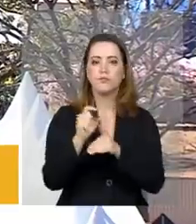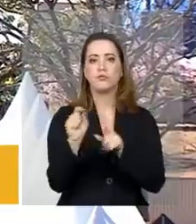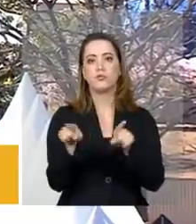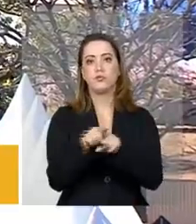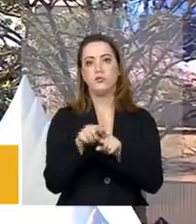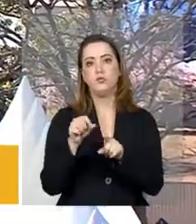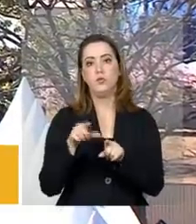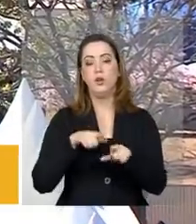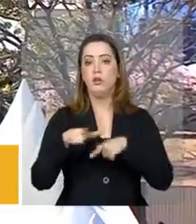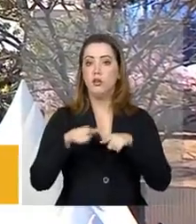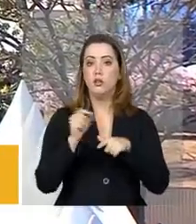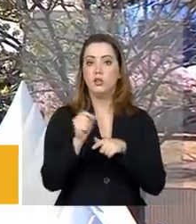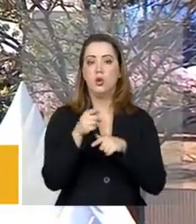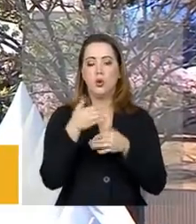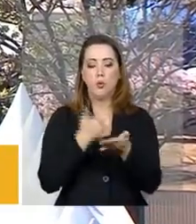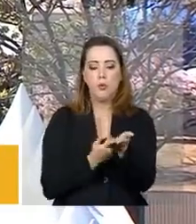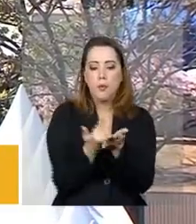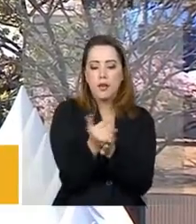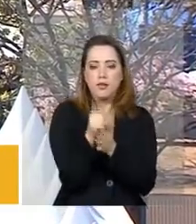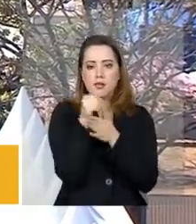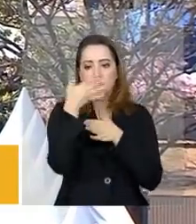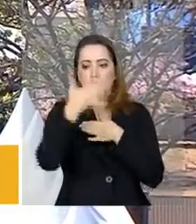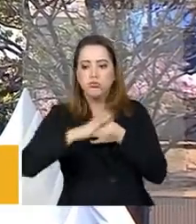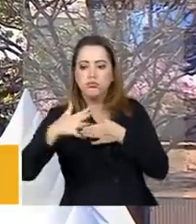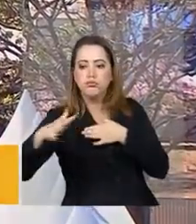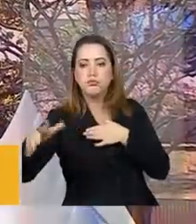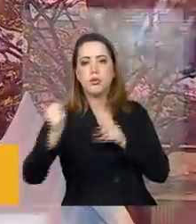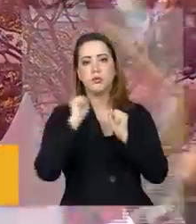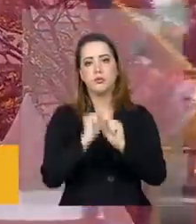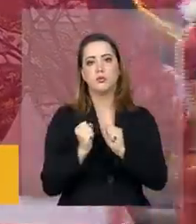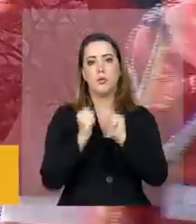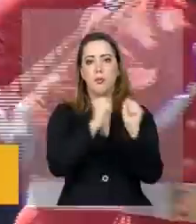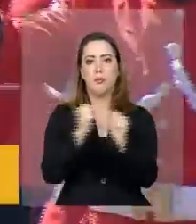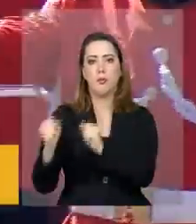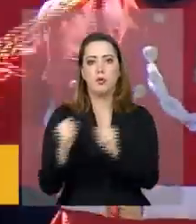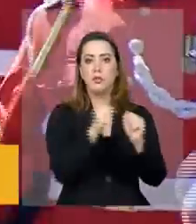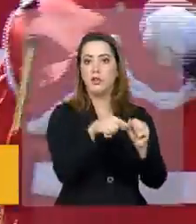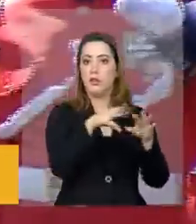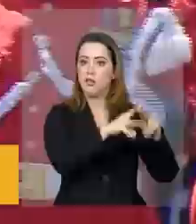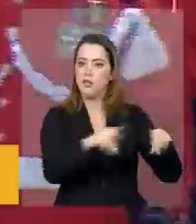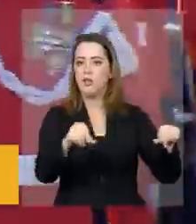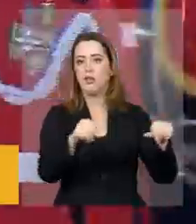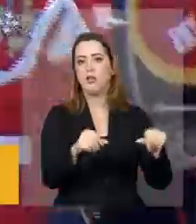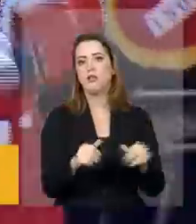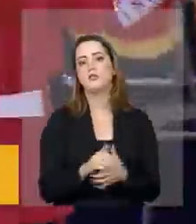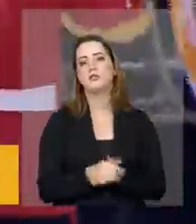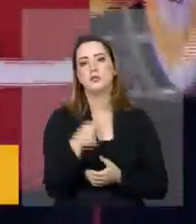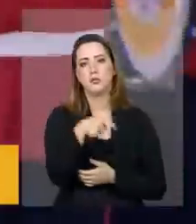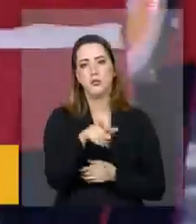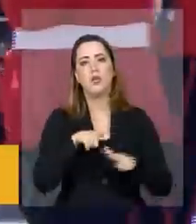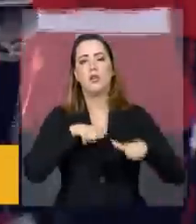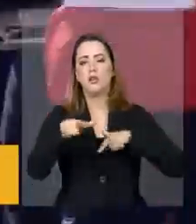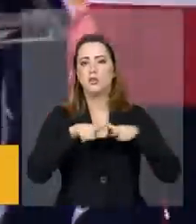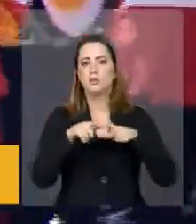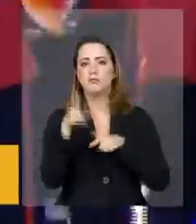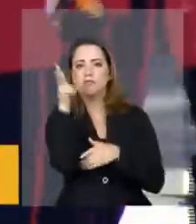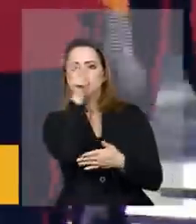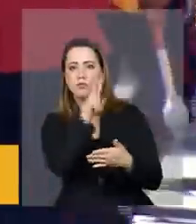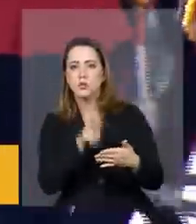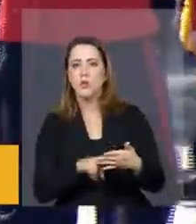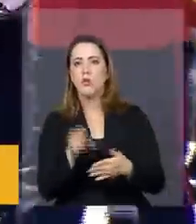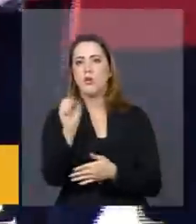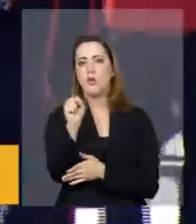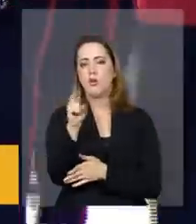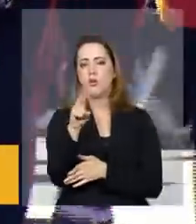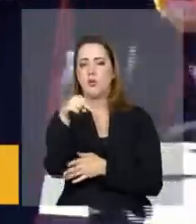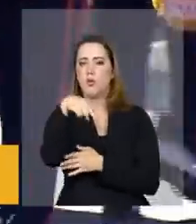você, a partir do mar, você projetar poder sobre terra. E atua como observadora militar na ONU